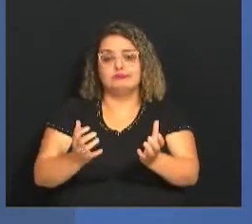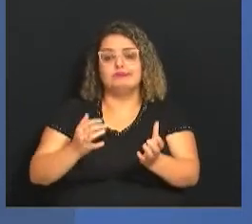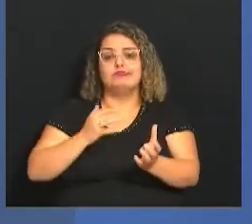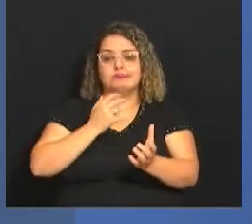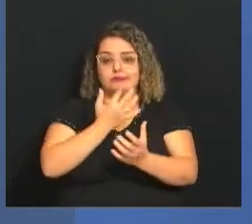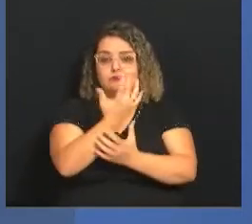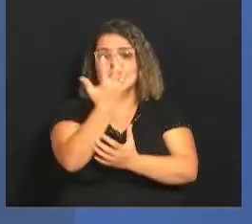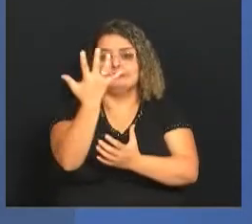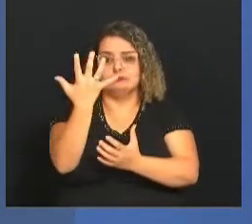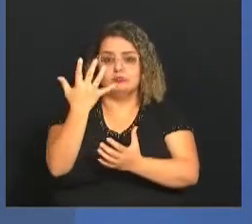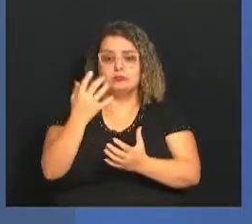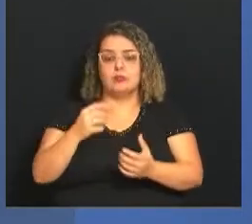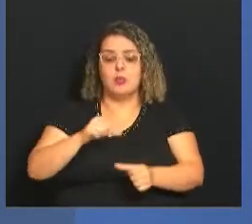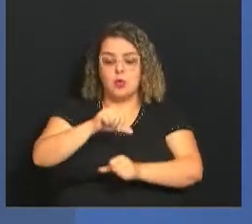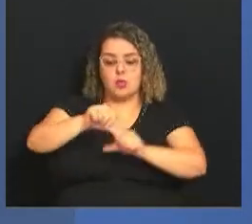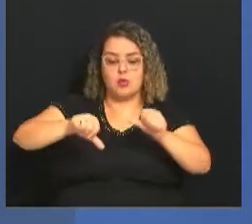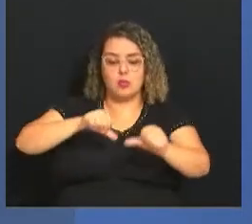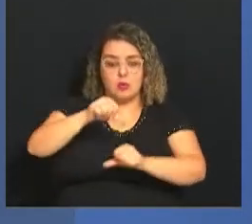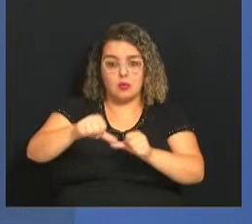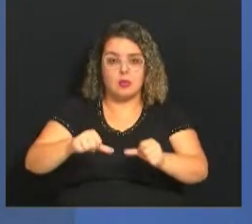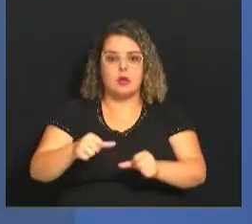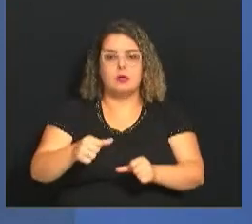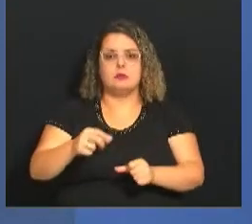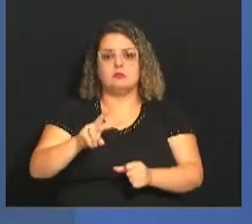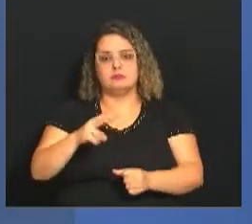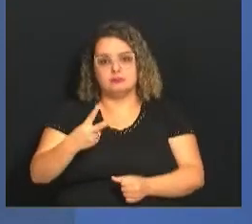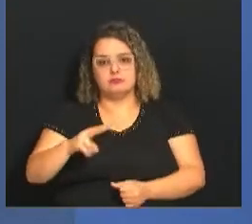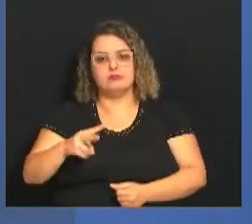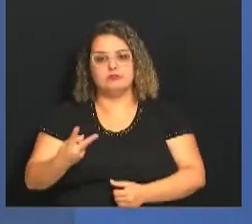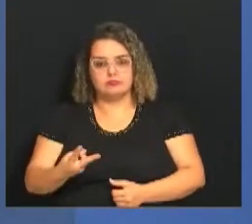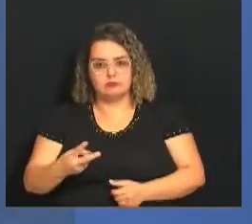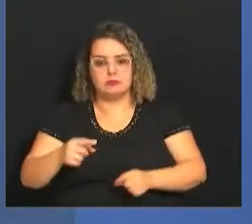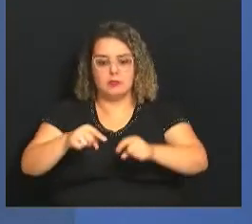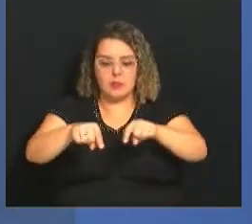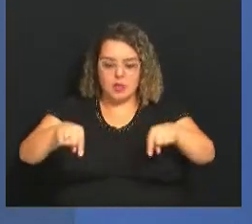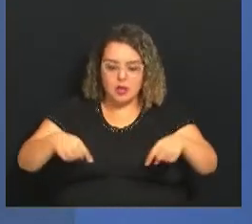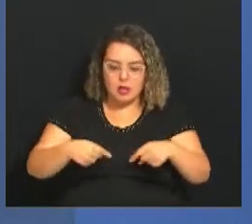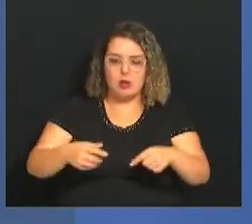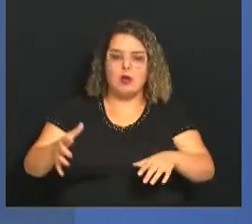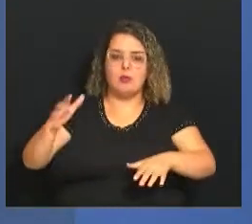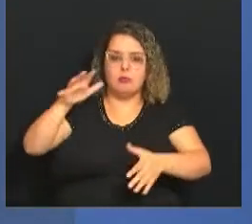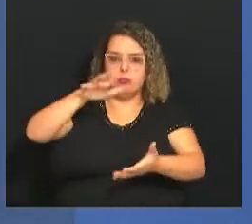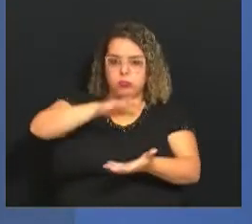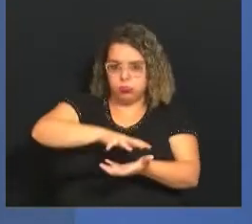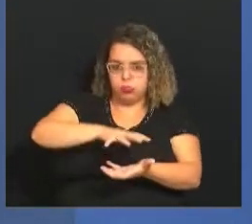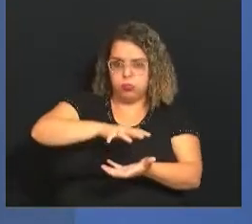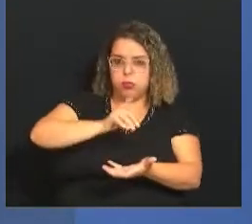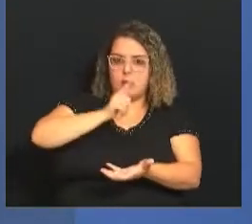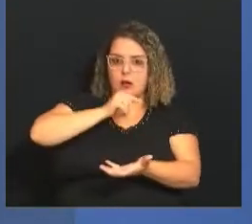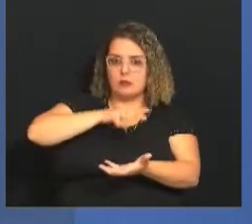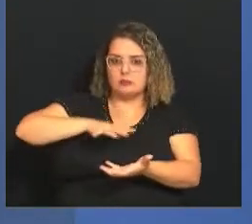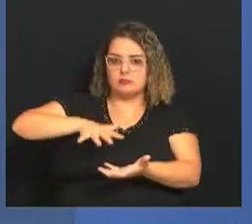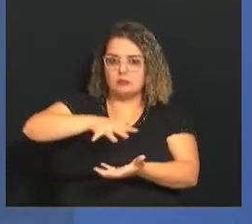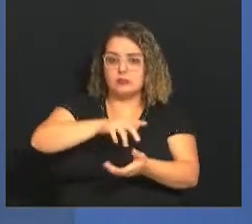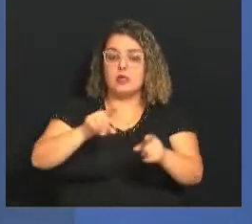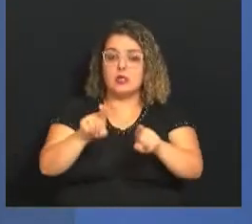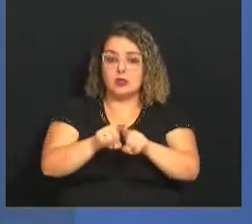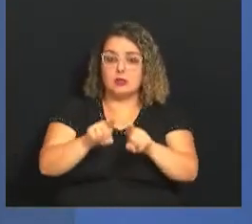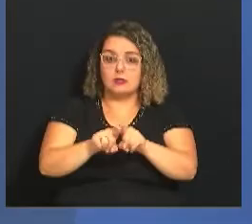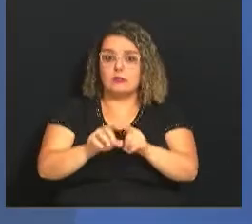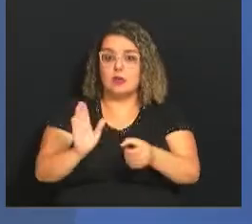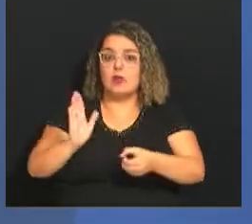cada 2 dias. Também vede caixas d'água e também vasos sanitários que não estão sendo usados devem